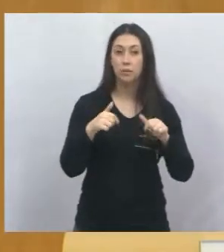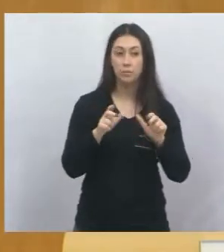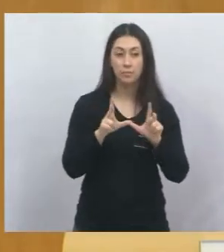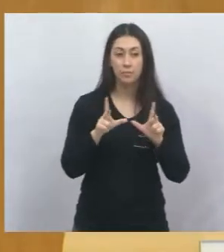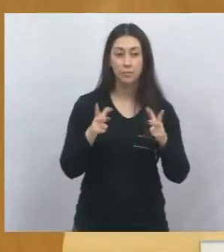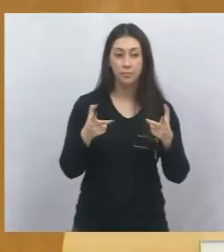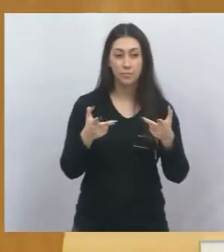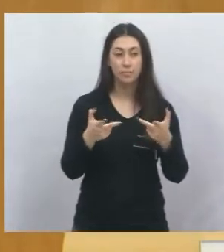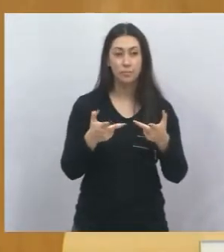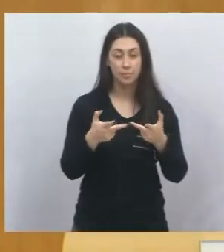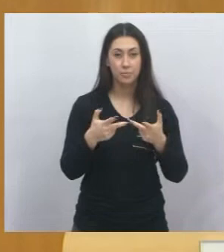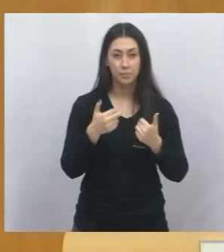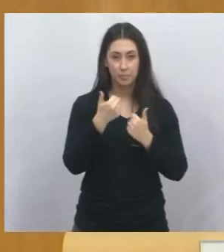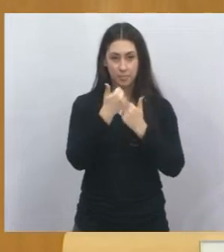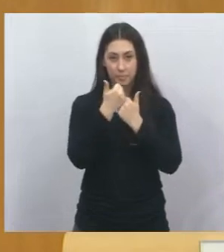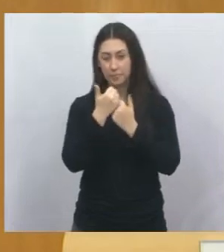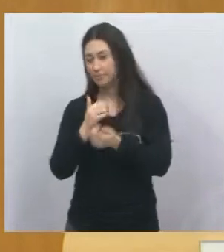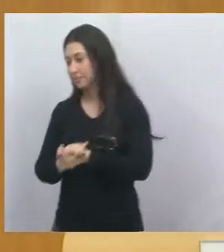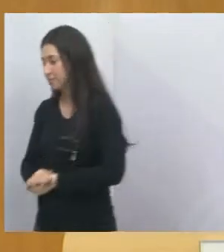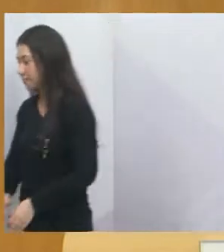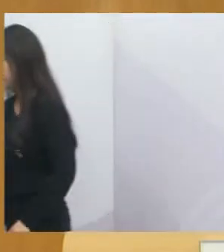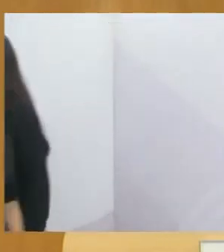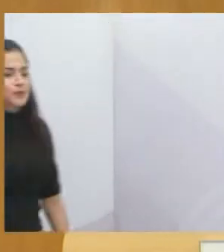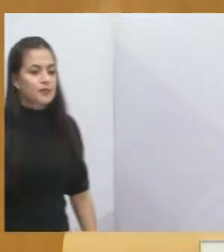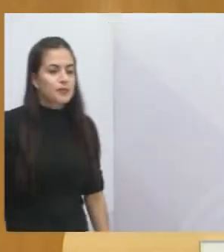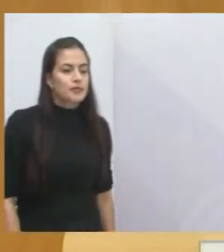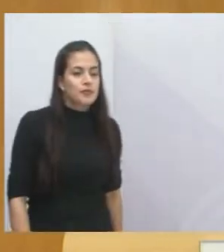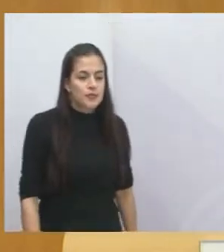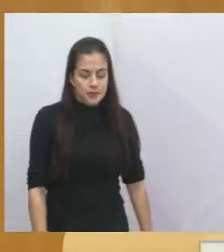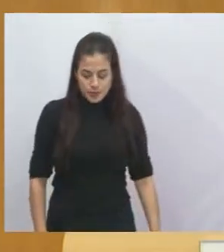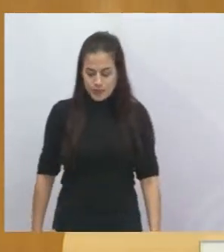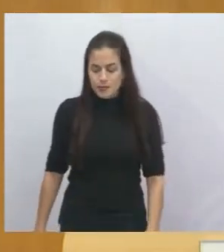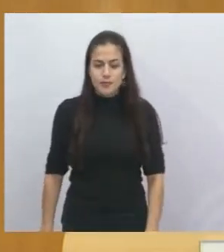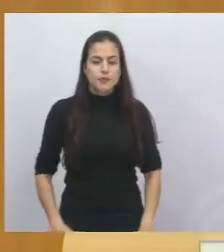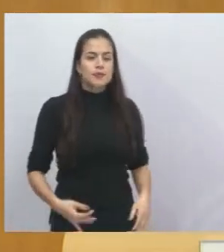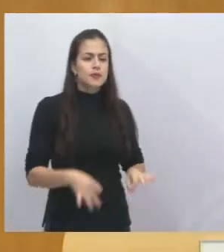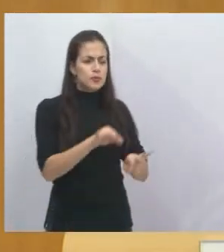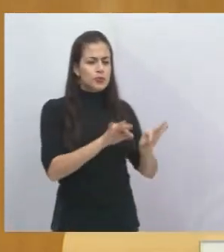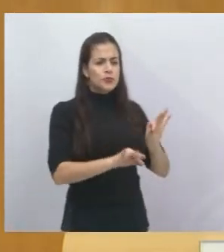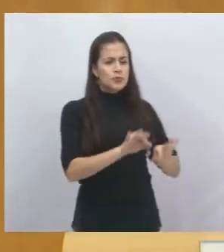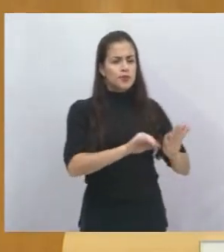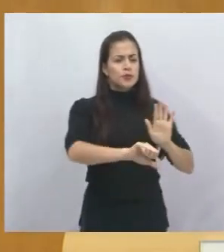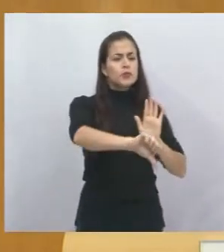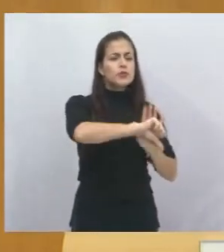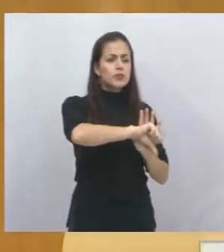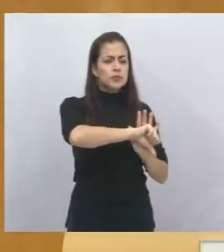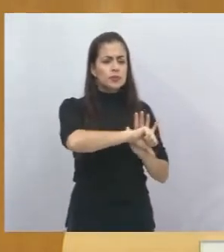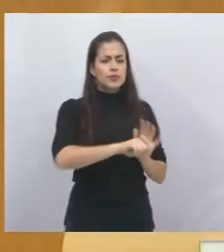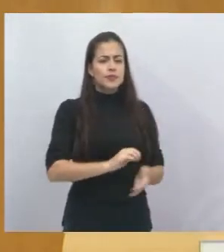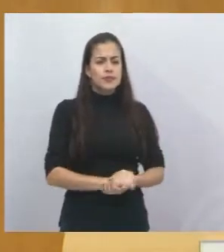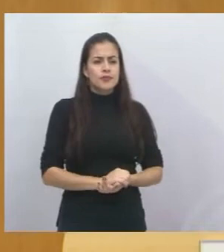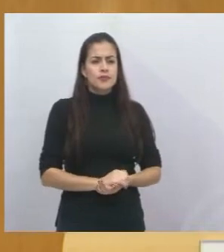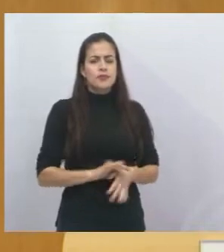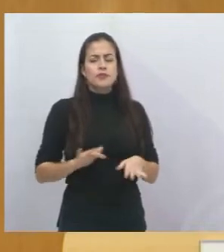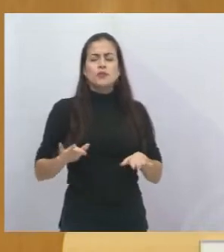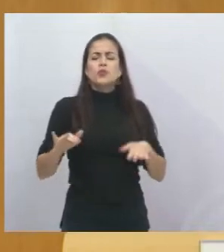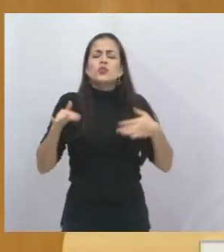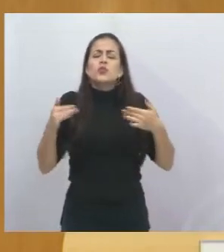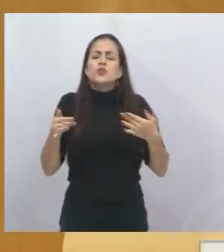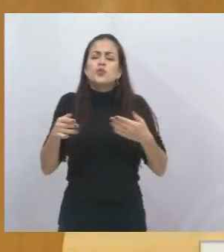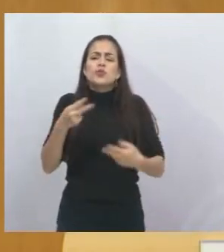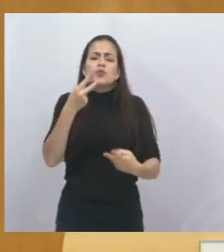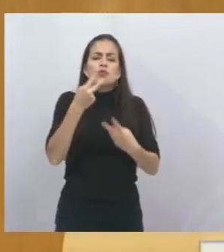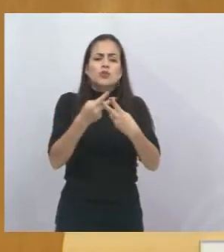dessa cidade, vamos para o lado do jurídico, do crime, né? Quando alguém é condenado